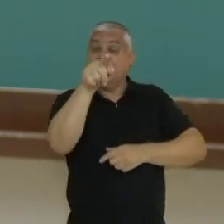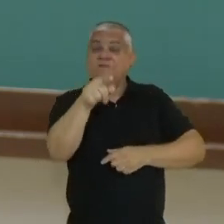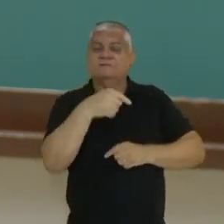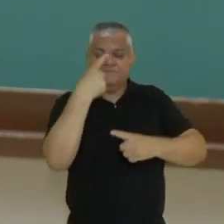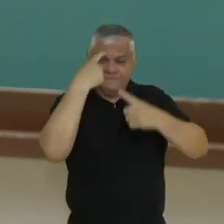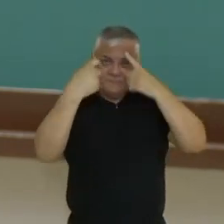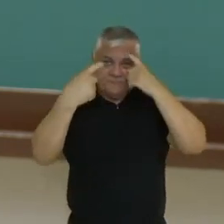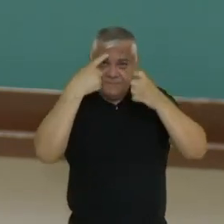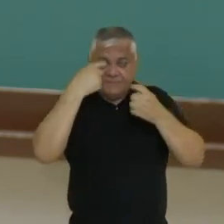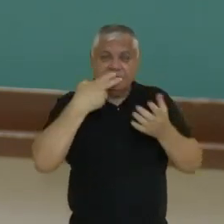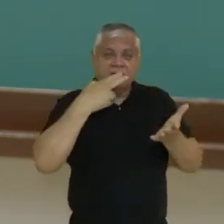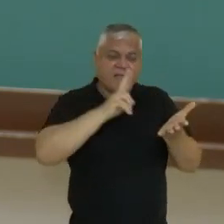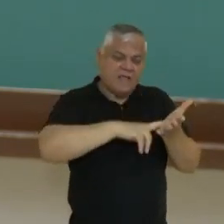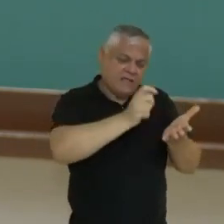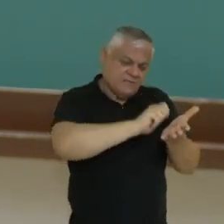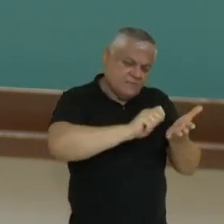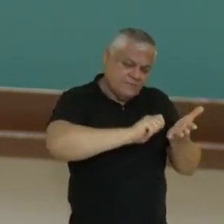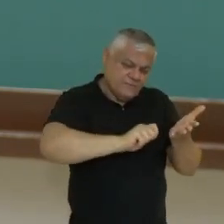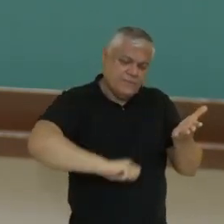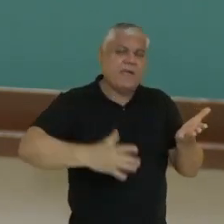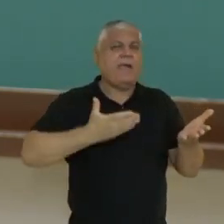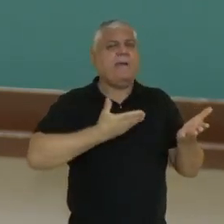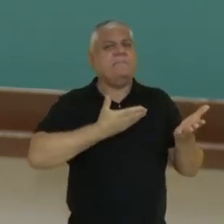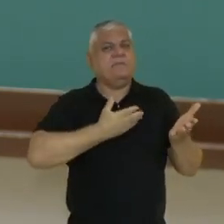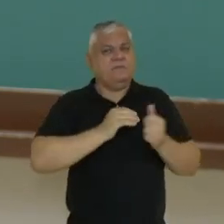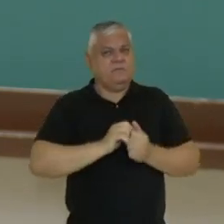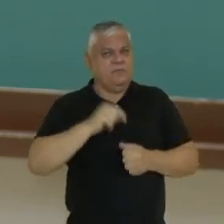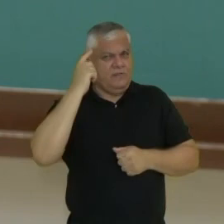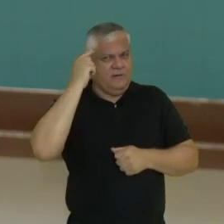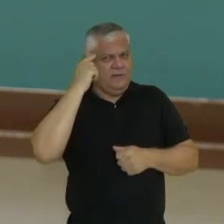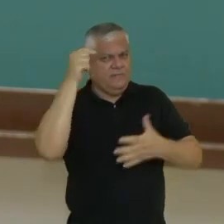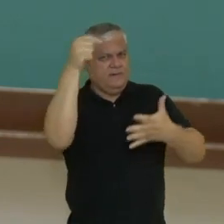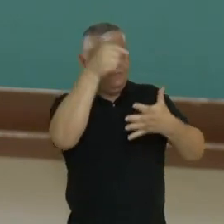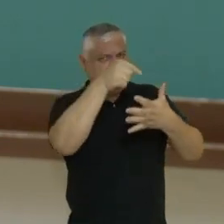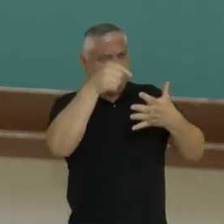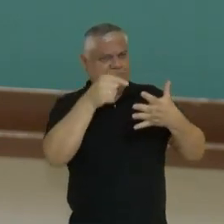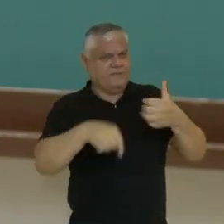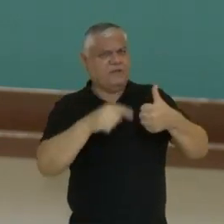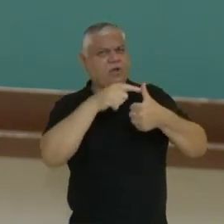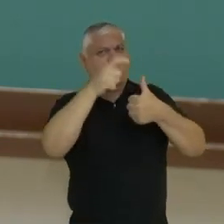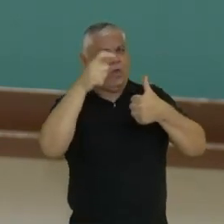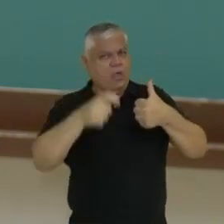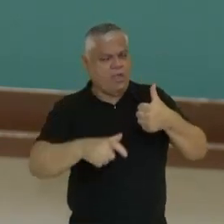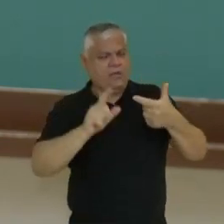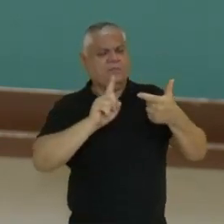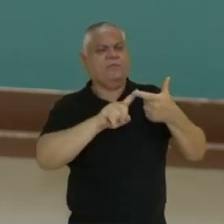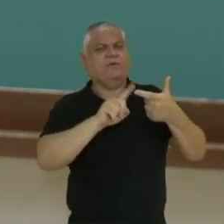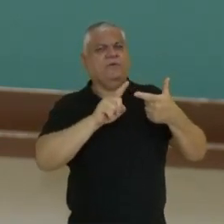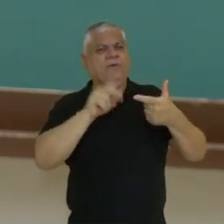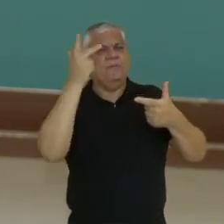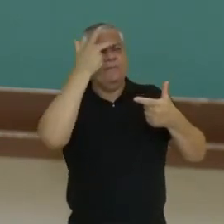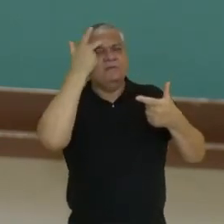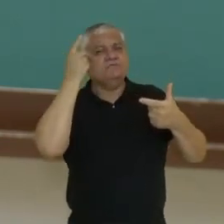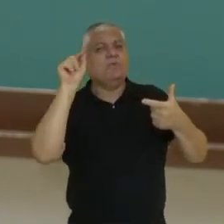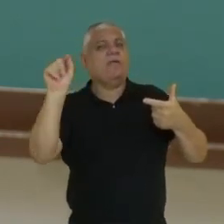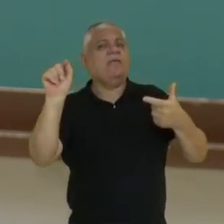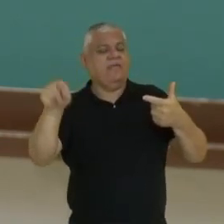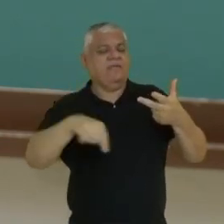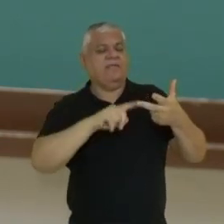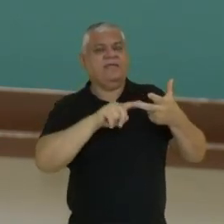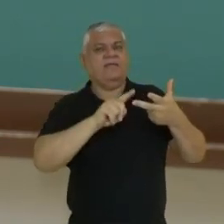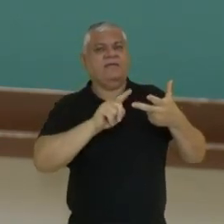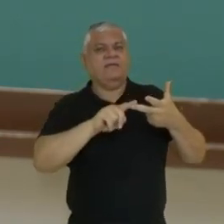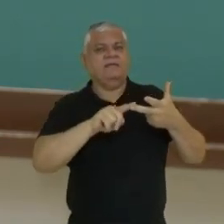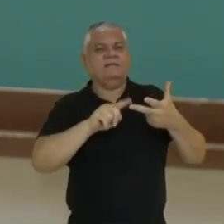ao seu melhor amigo? Lembre-se das características das cartas. Local e data, destinatário, saudação